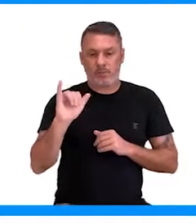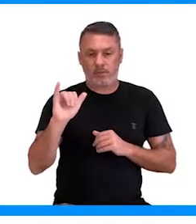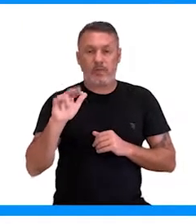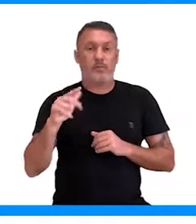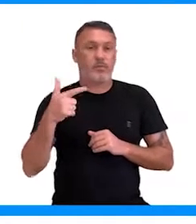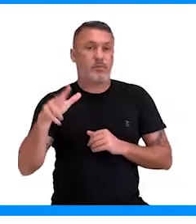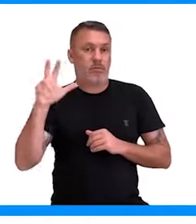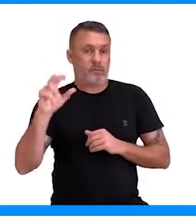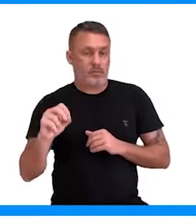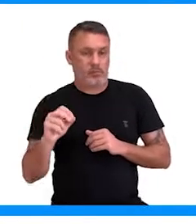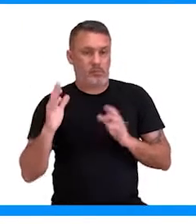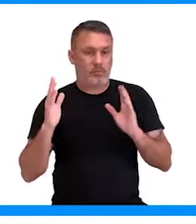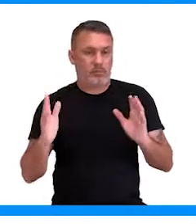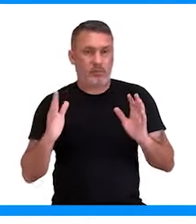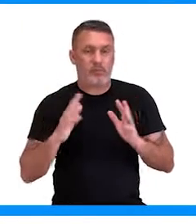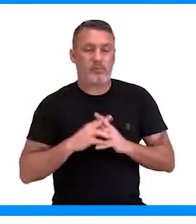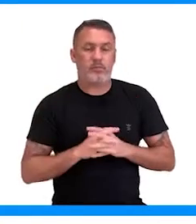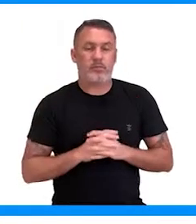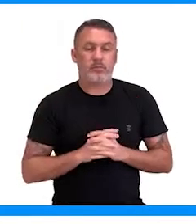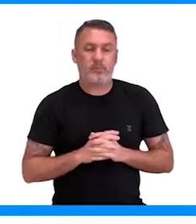V0y 250